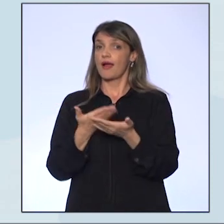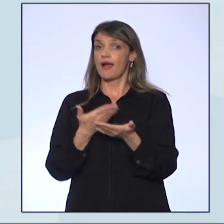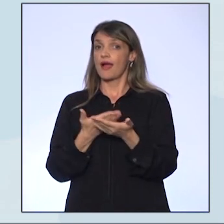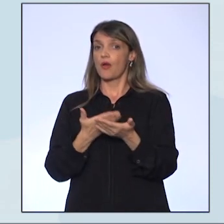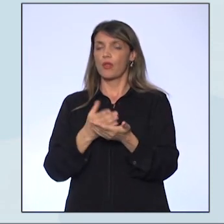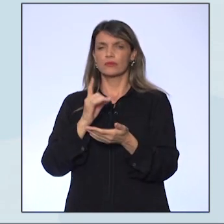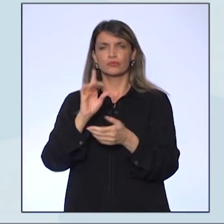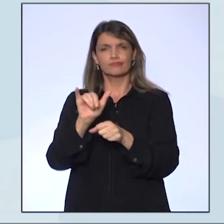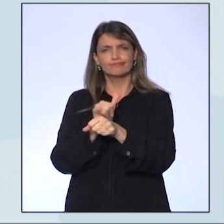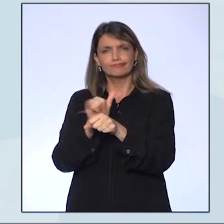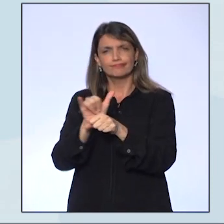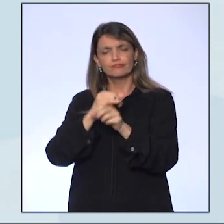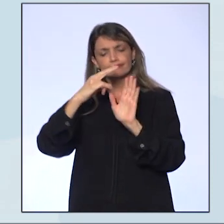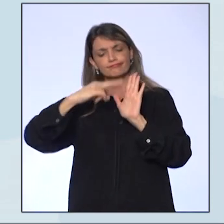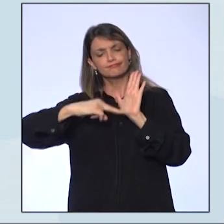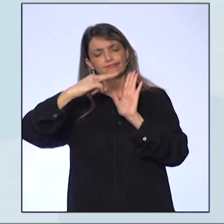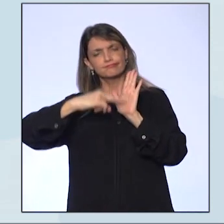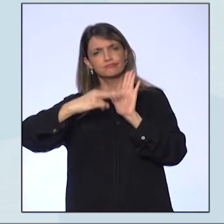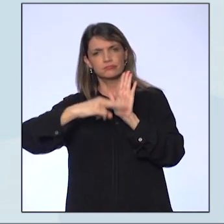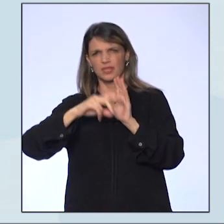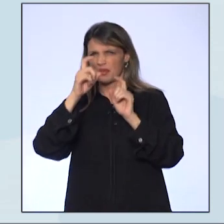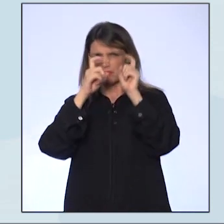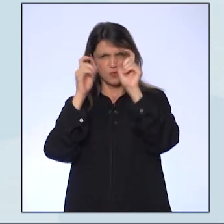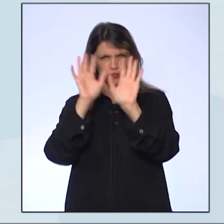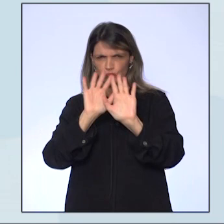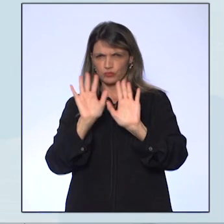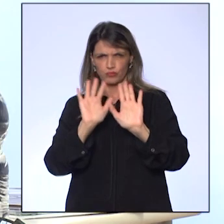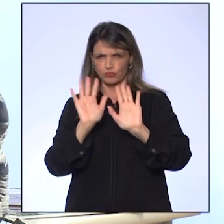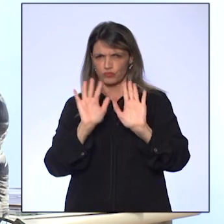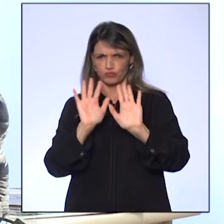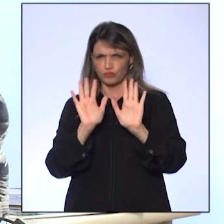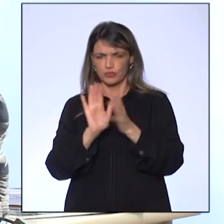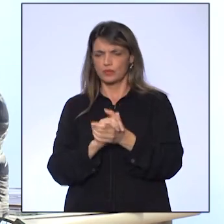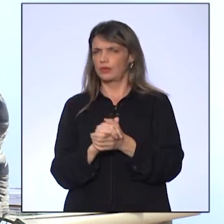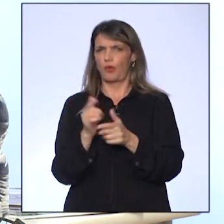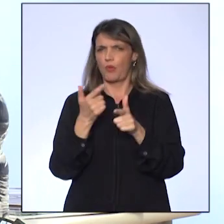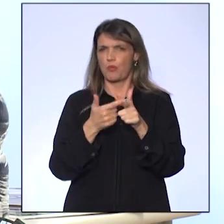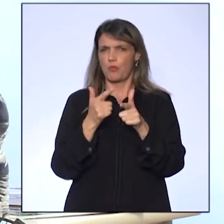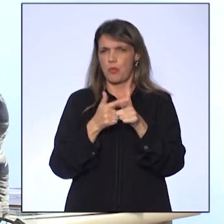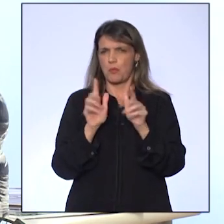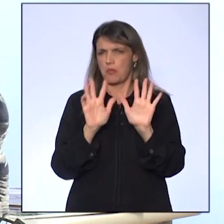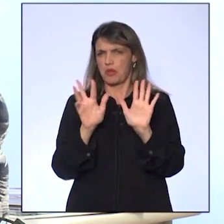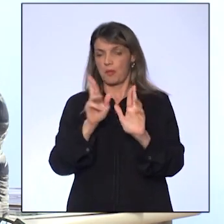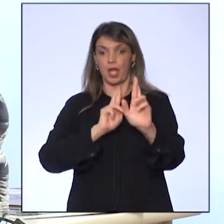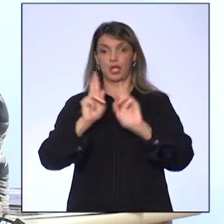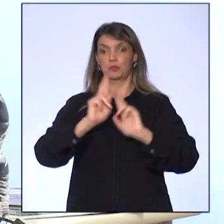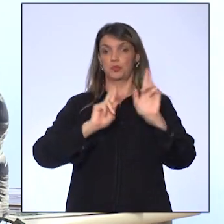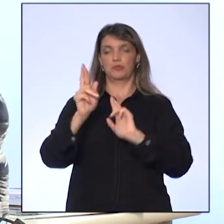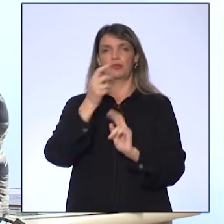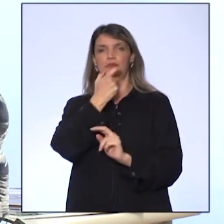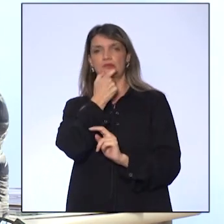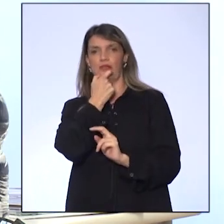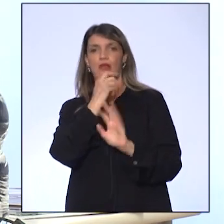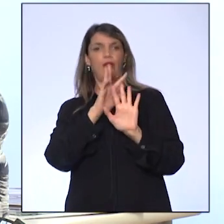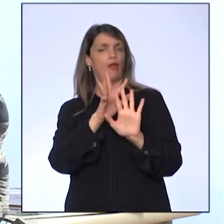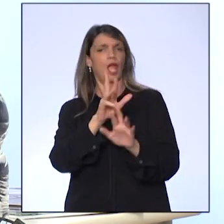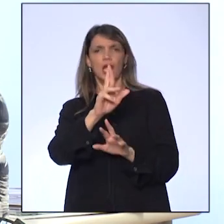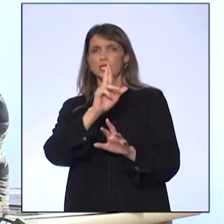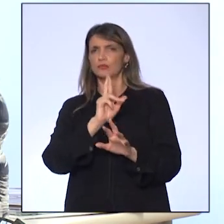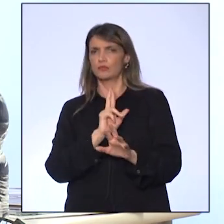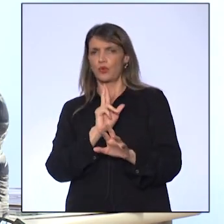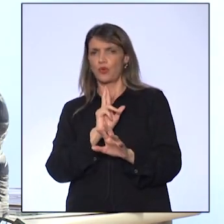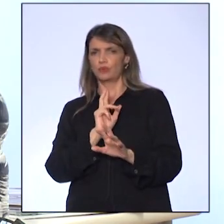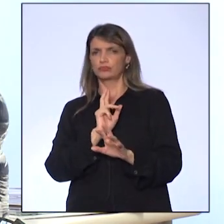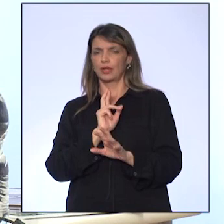apenas estratégia de leitura. Não se preocupe. Não tem problema se você não conseguir responder em inglês. Responda o seu